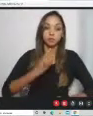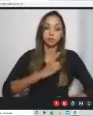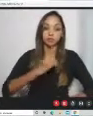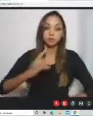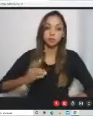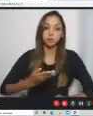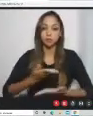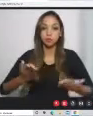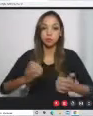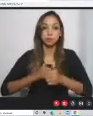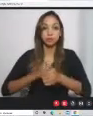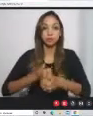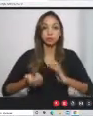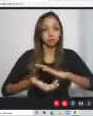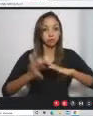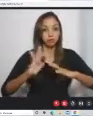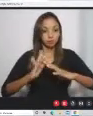social,